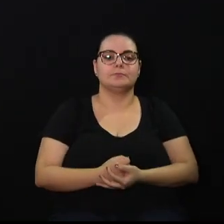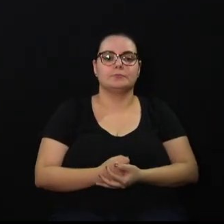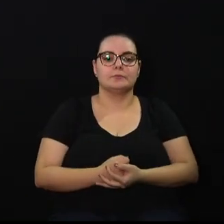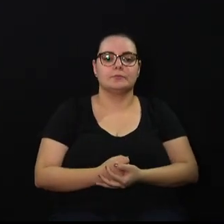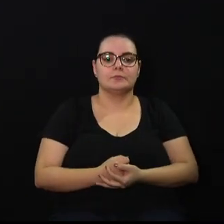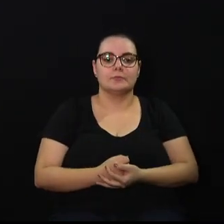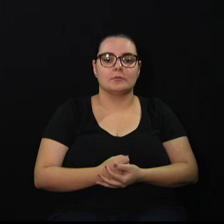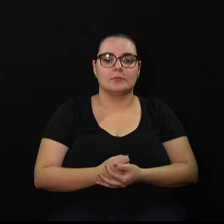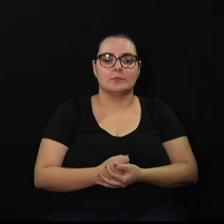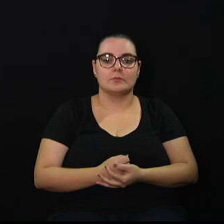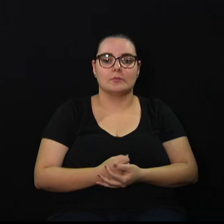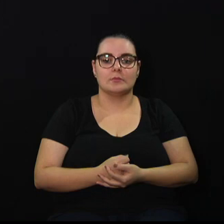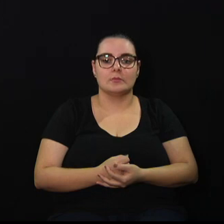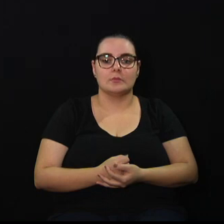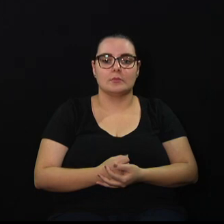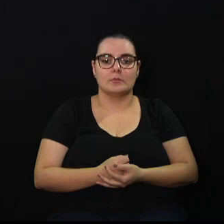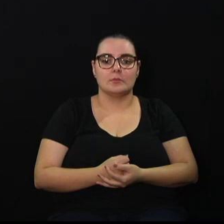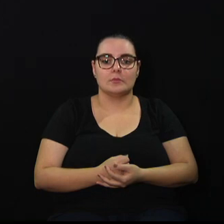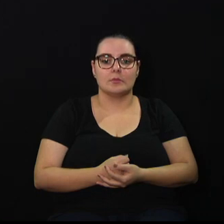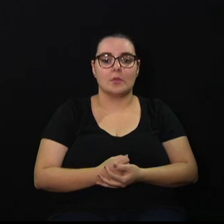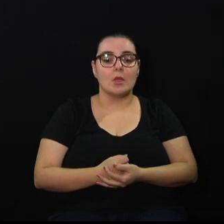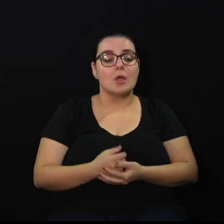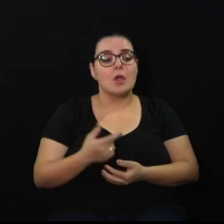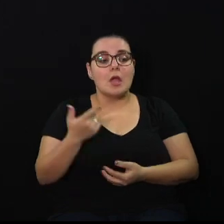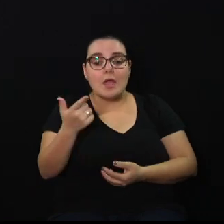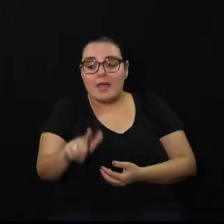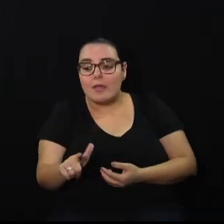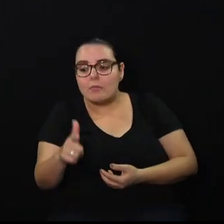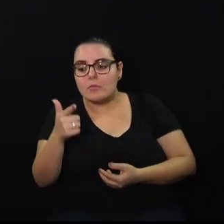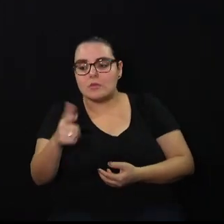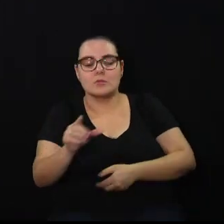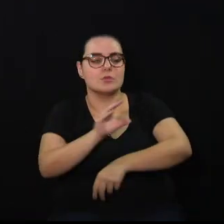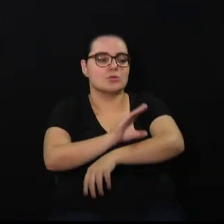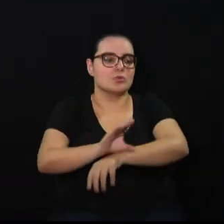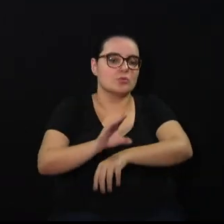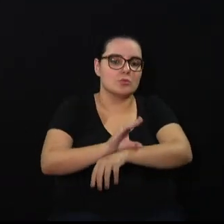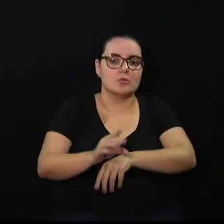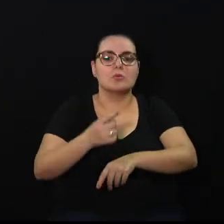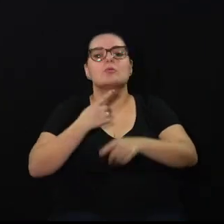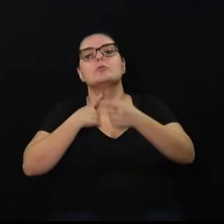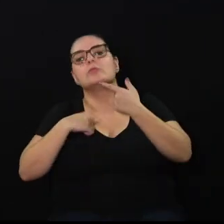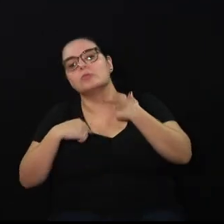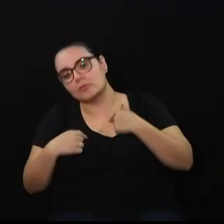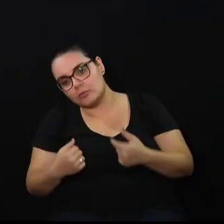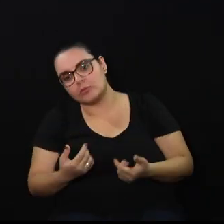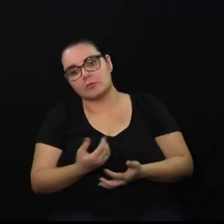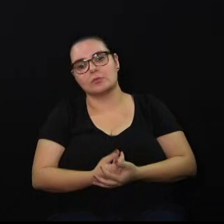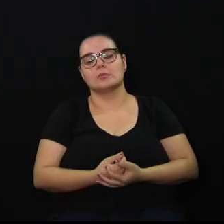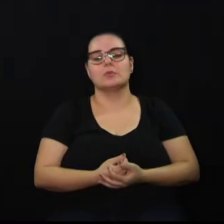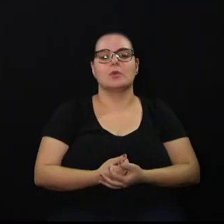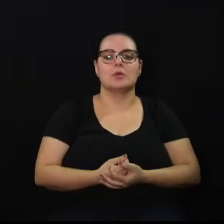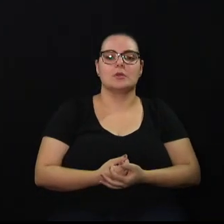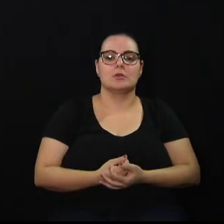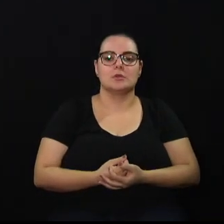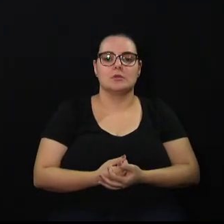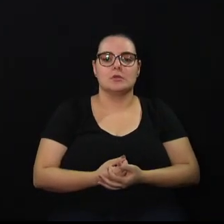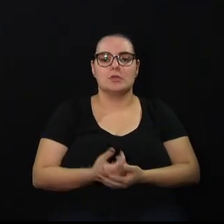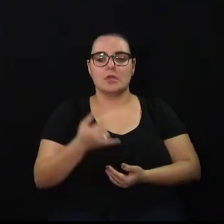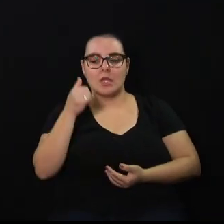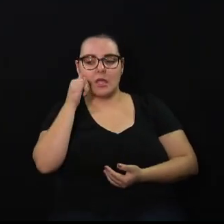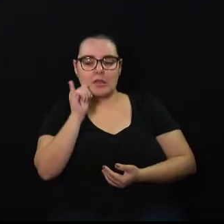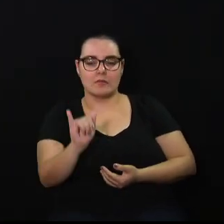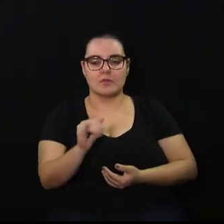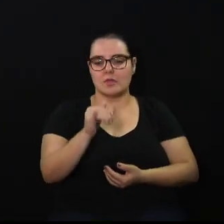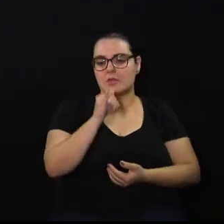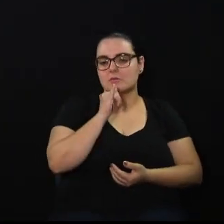restritos e repetitivos de comportamento de interesses ou de atividades e aí até grandes e evitar ações como por